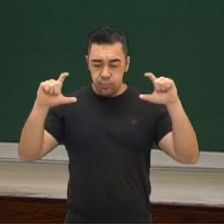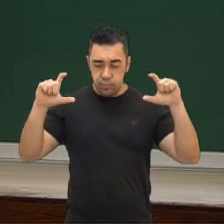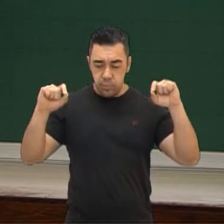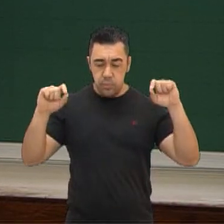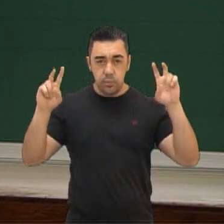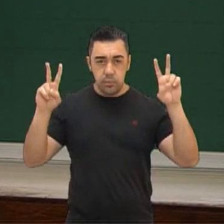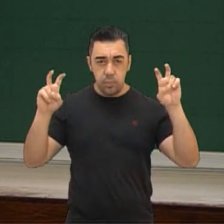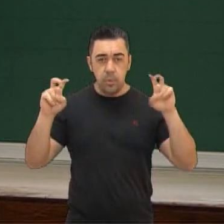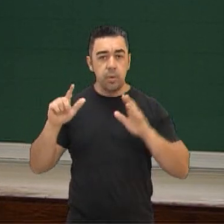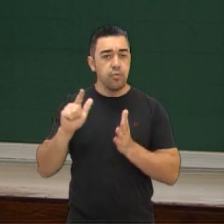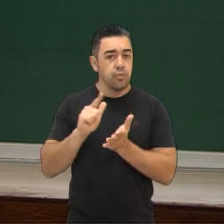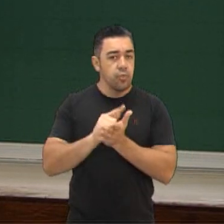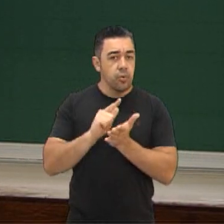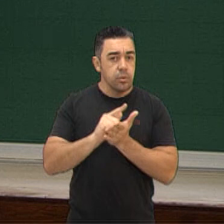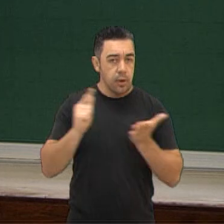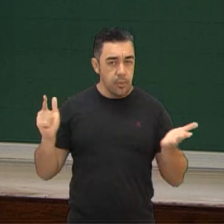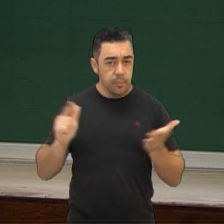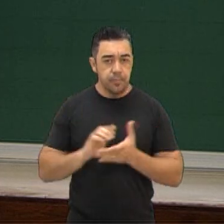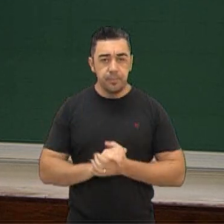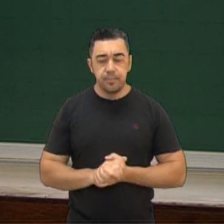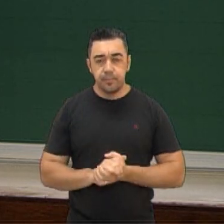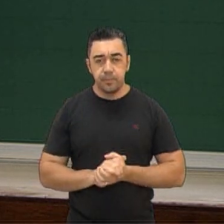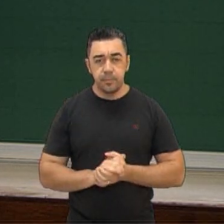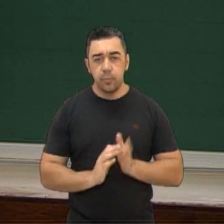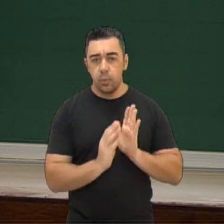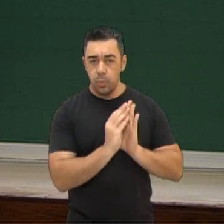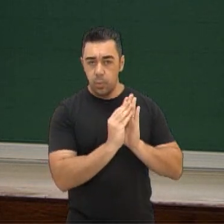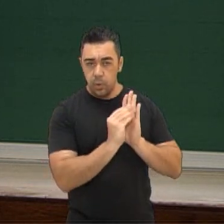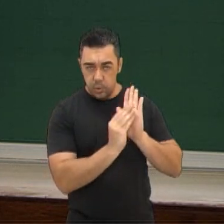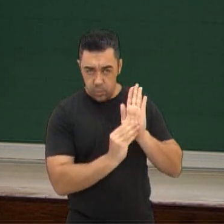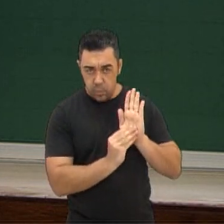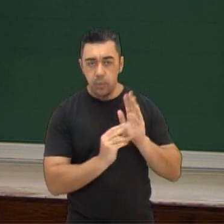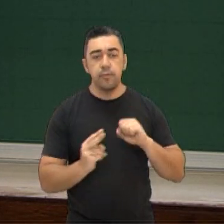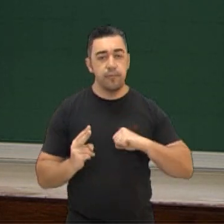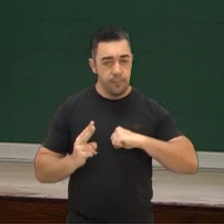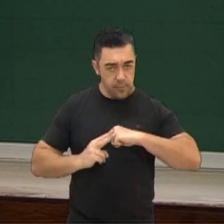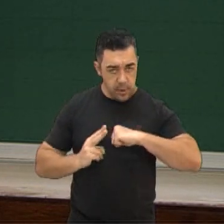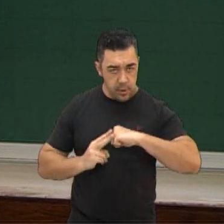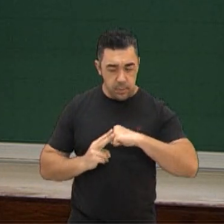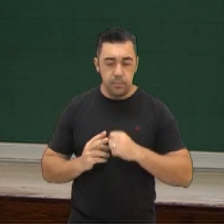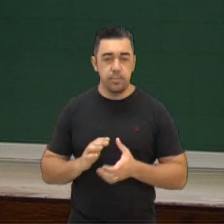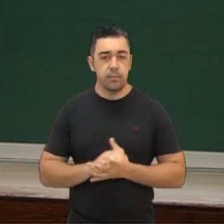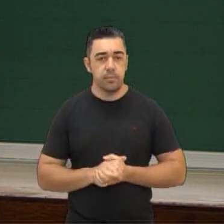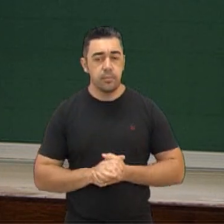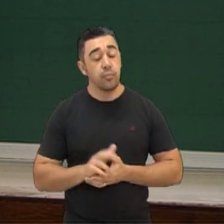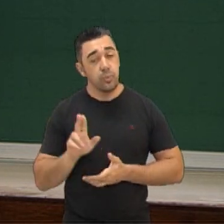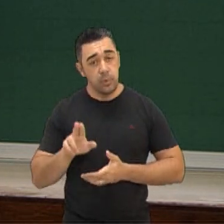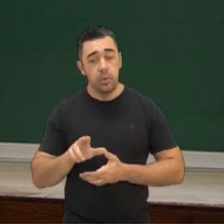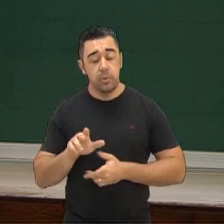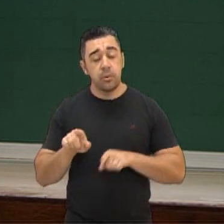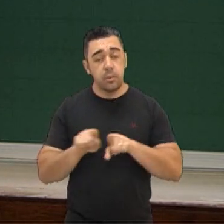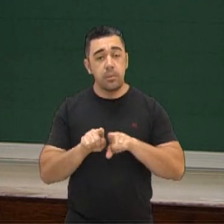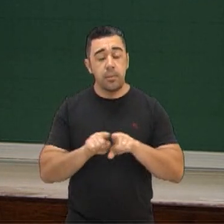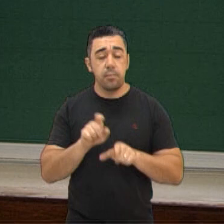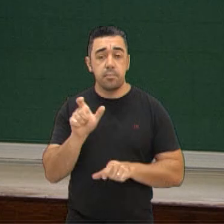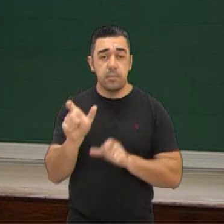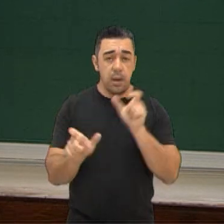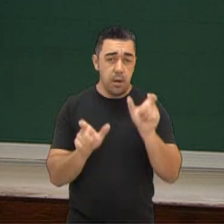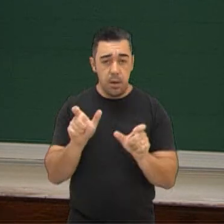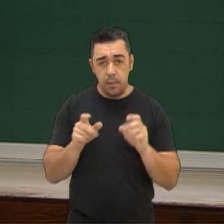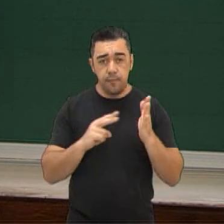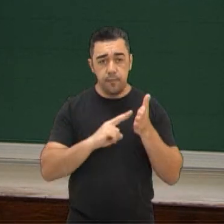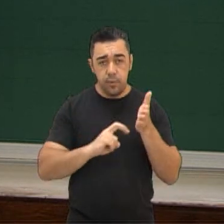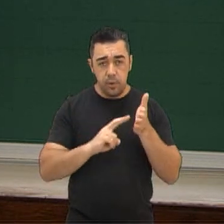do jornal. Os conteúdos são alguns verbos no presente do indicativo e algumas palavras que vão aparecer aí